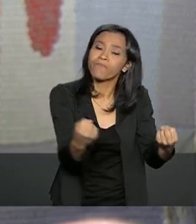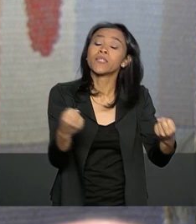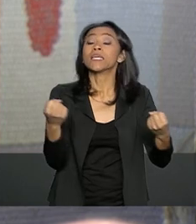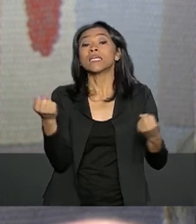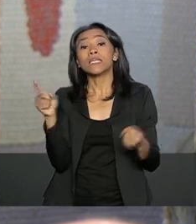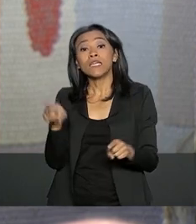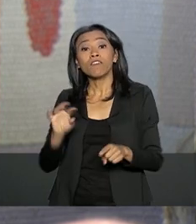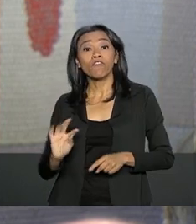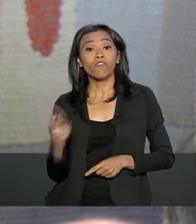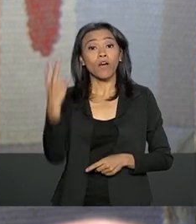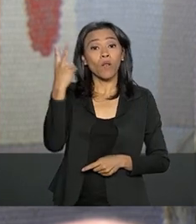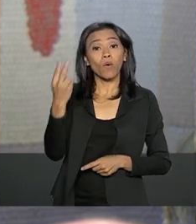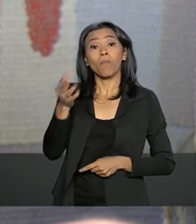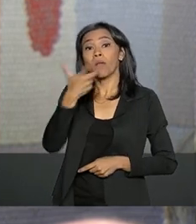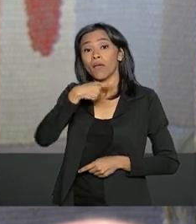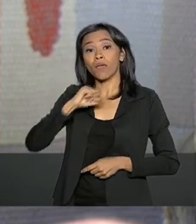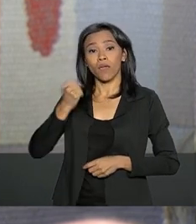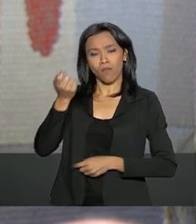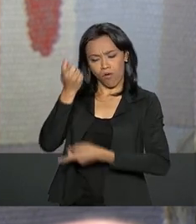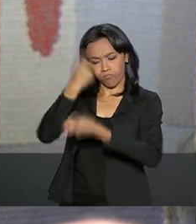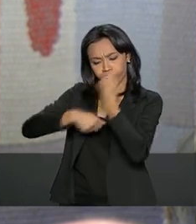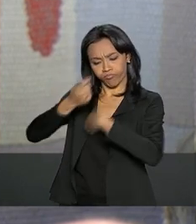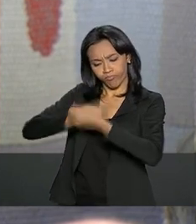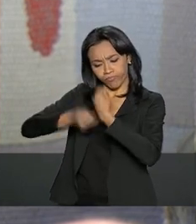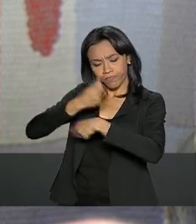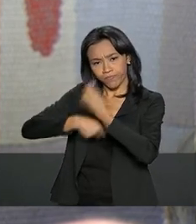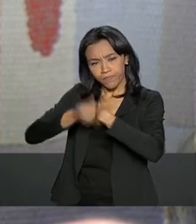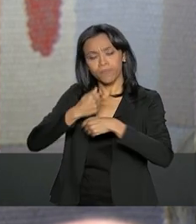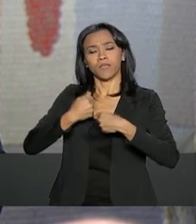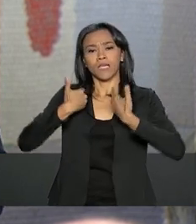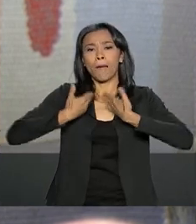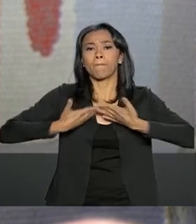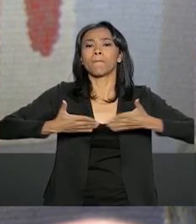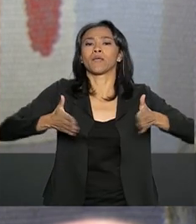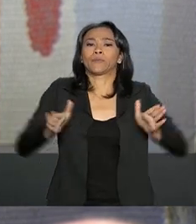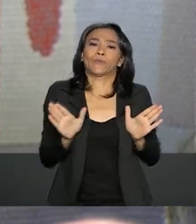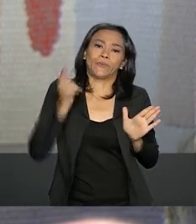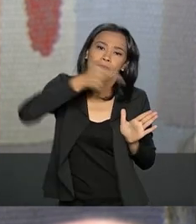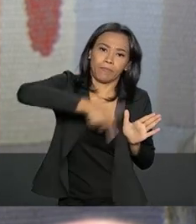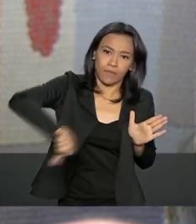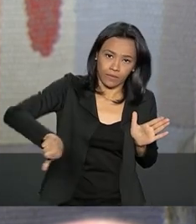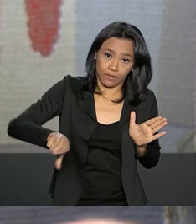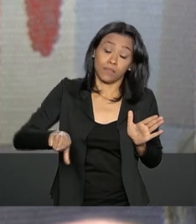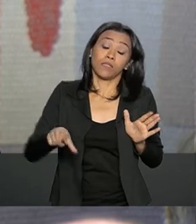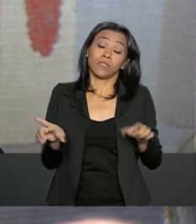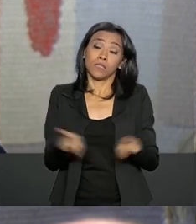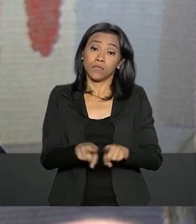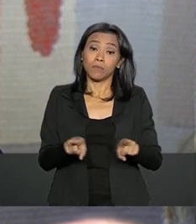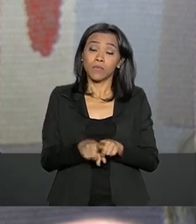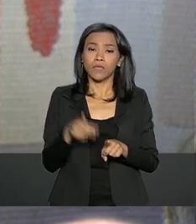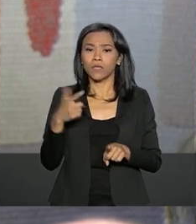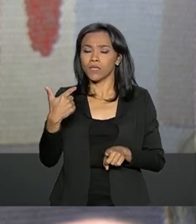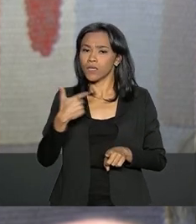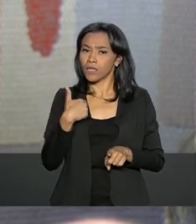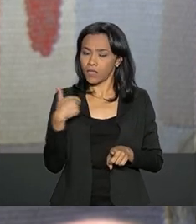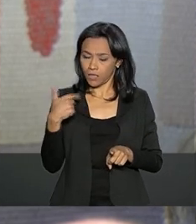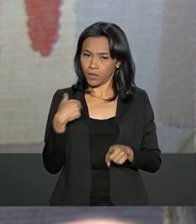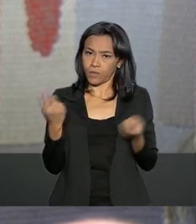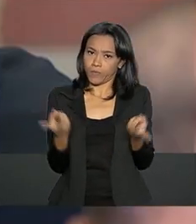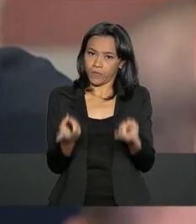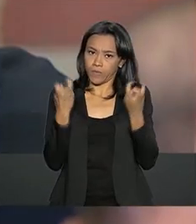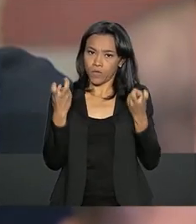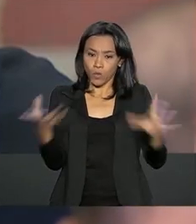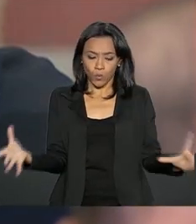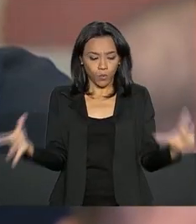o empreendedor e abertura cada vez maior. Percebo ainda, ao unir o Brasil